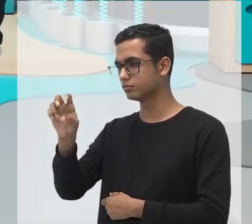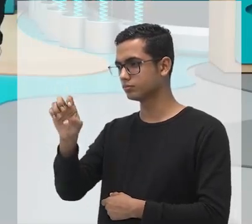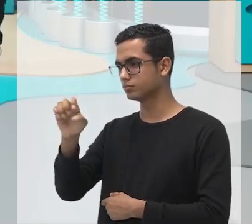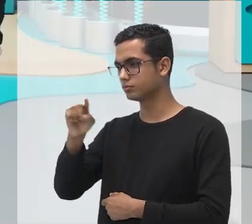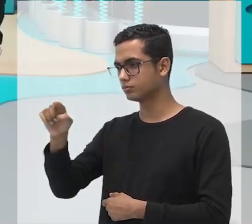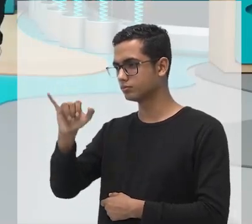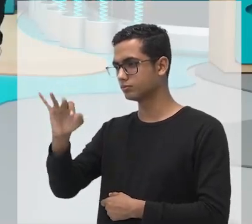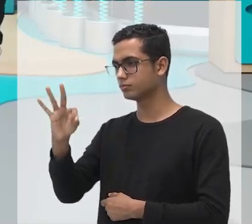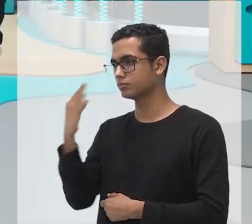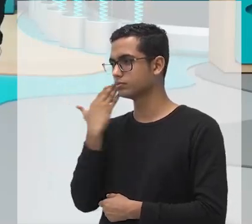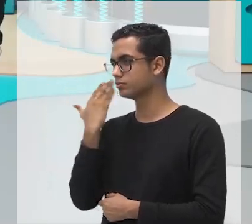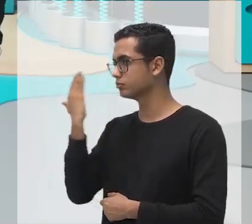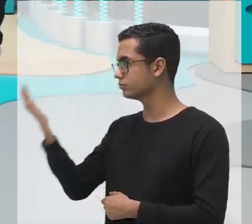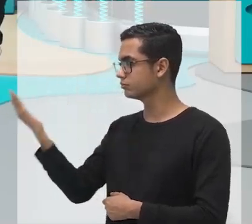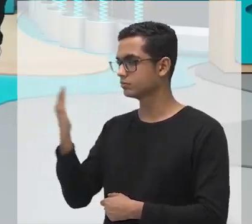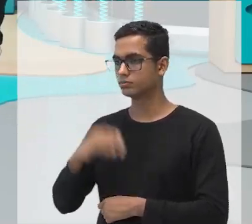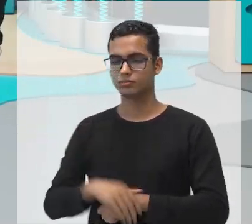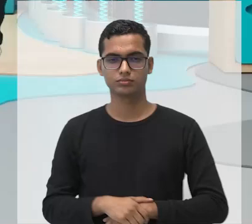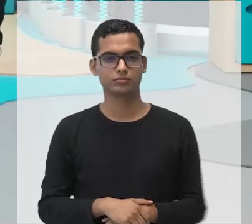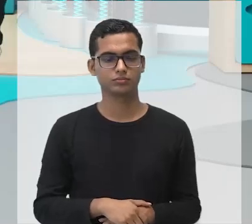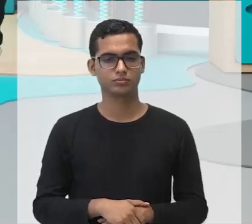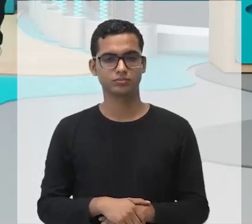Mais uma vez.